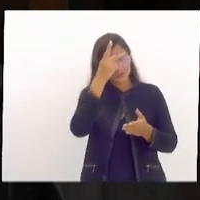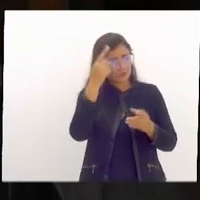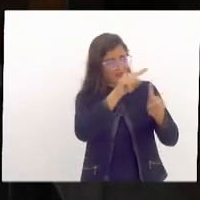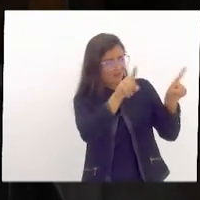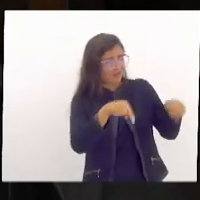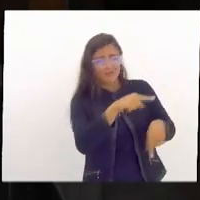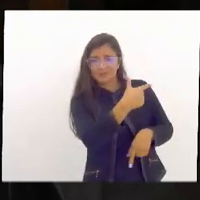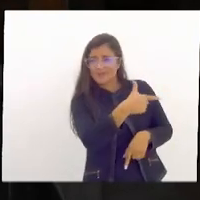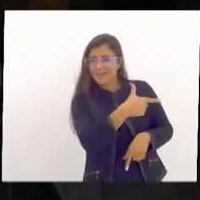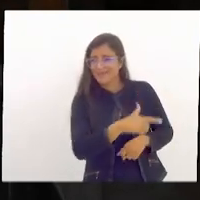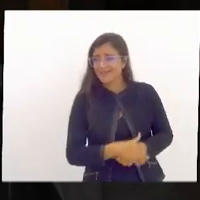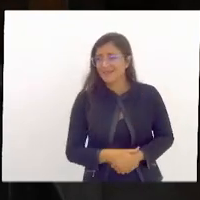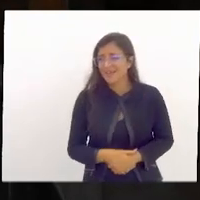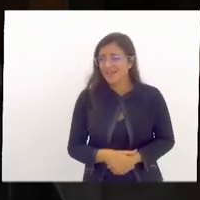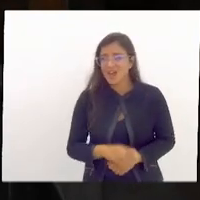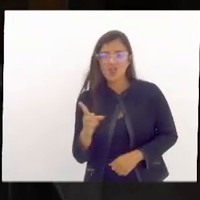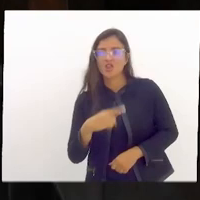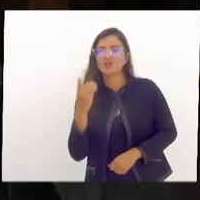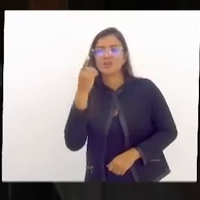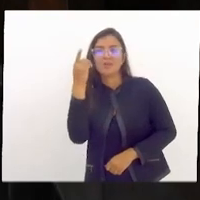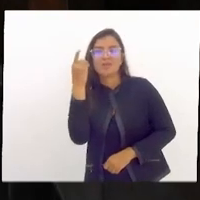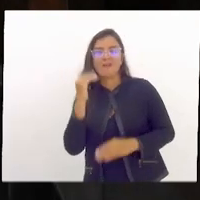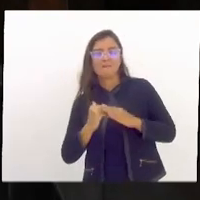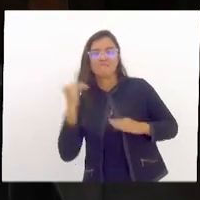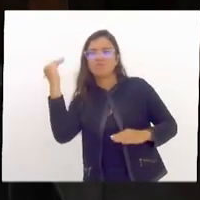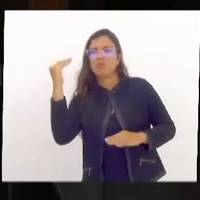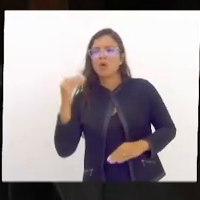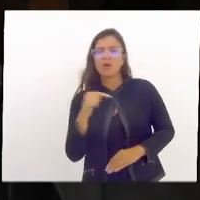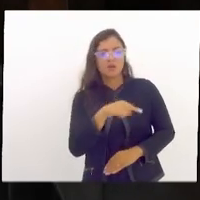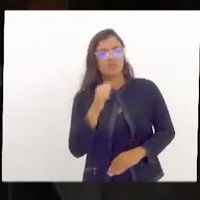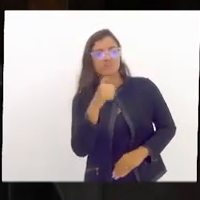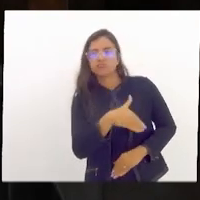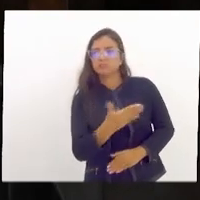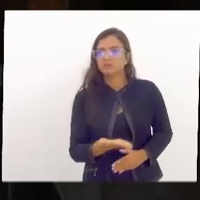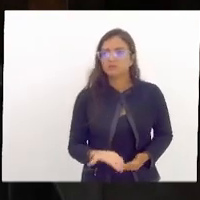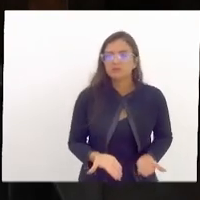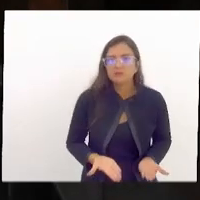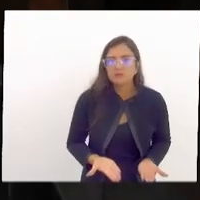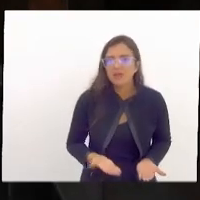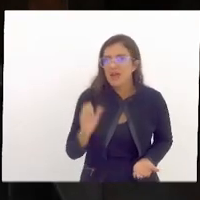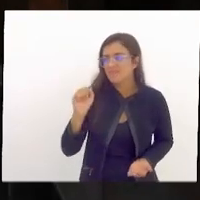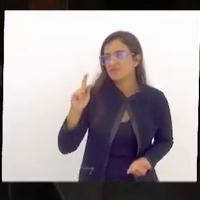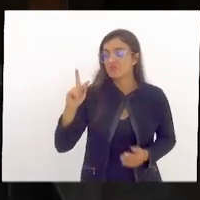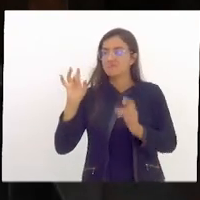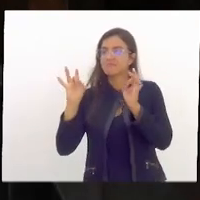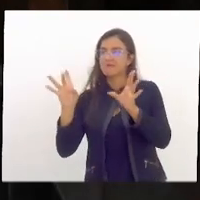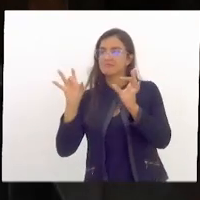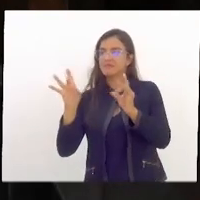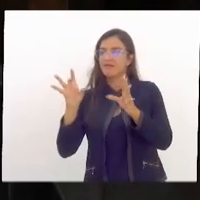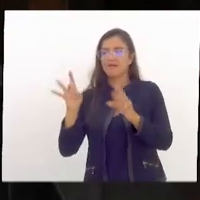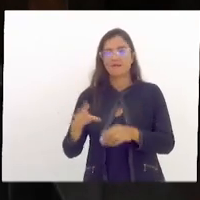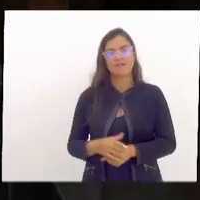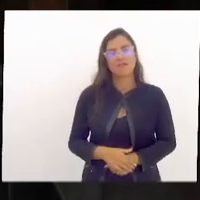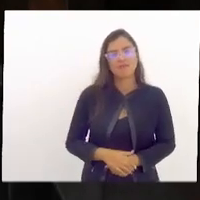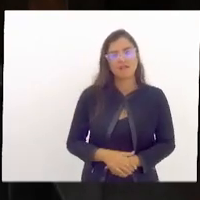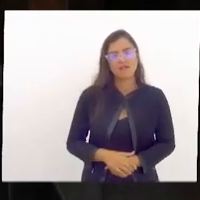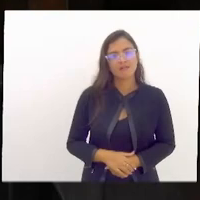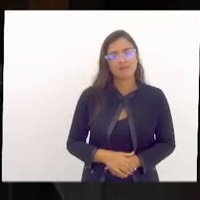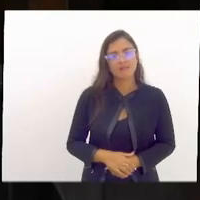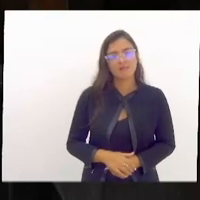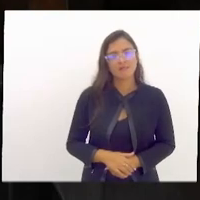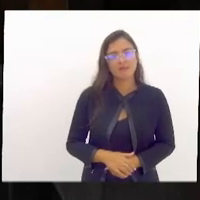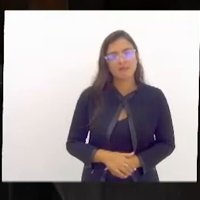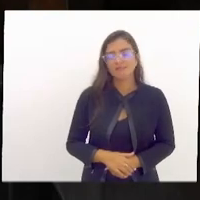acesso. Dessa forma que está, é uma aposentadoria especial, é um privilégio para os deputados, num momento onde o conjunto